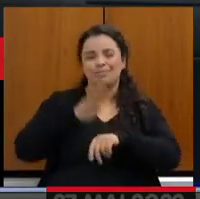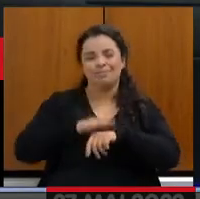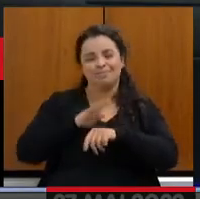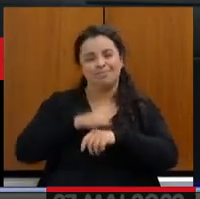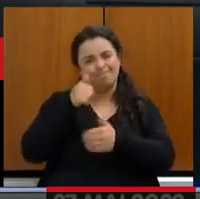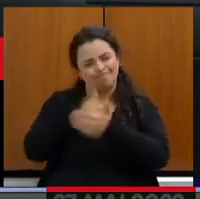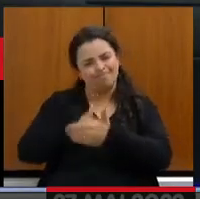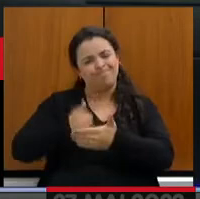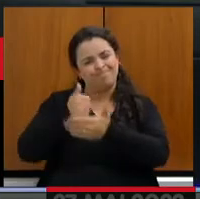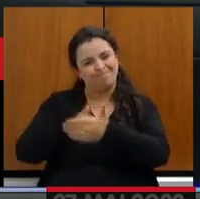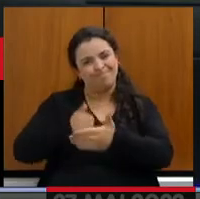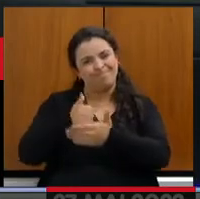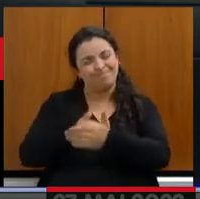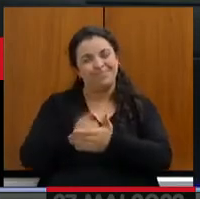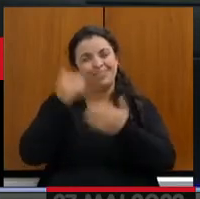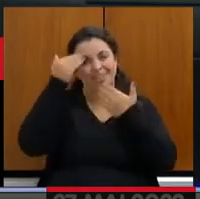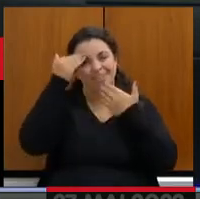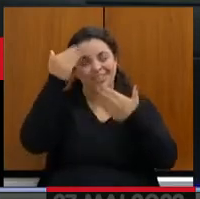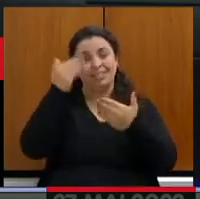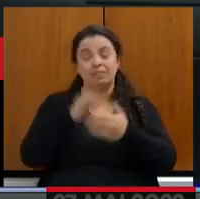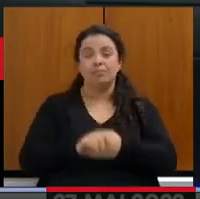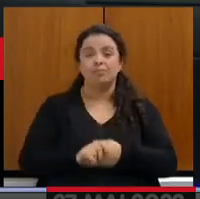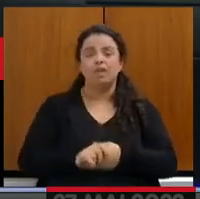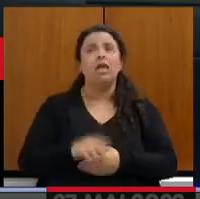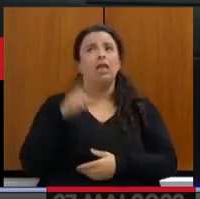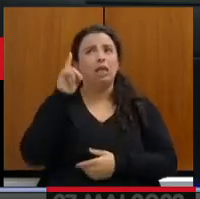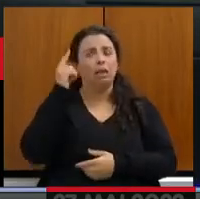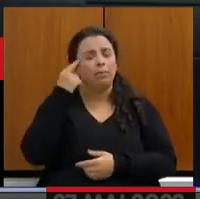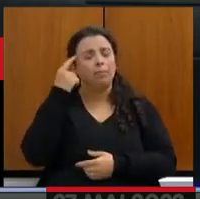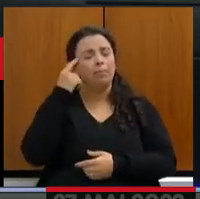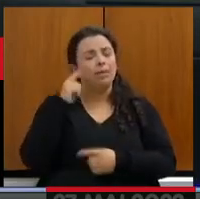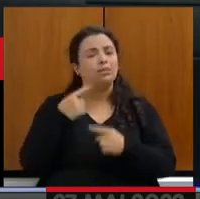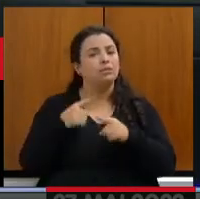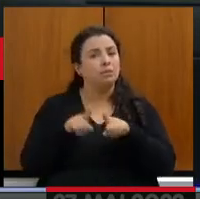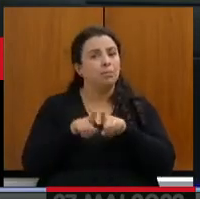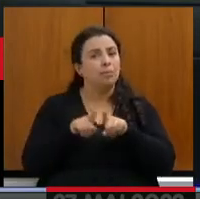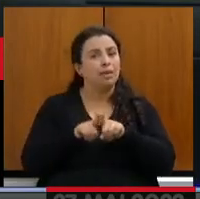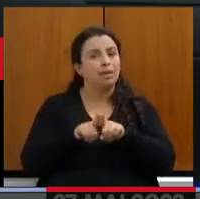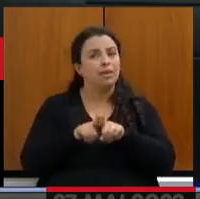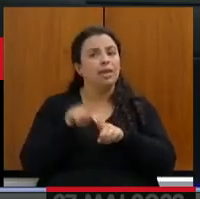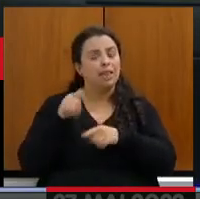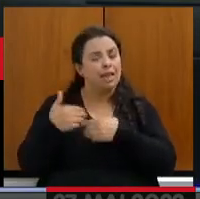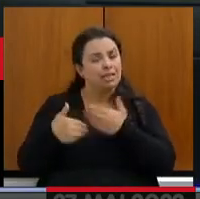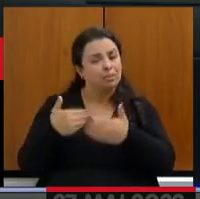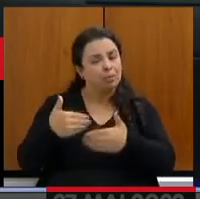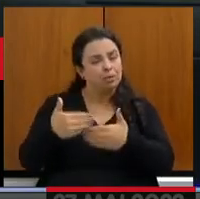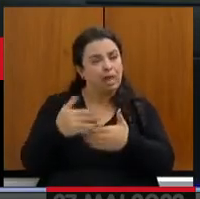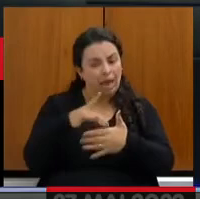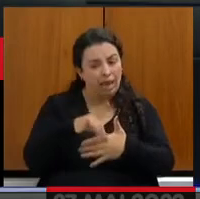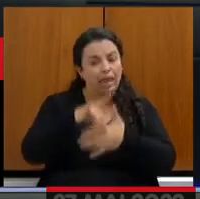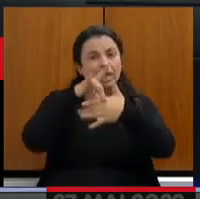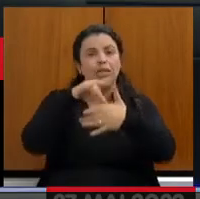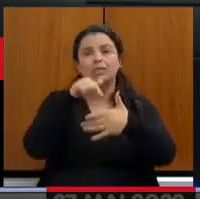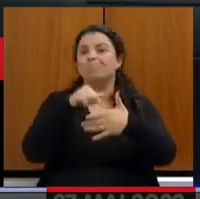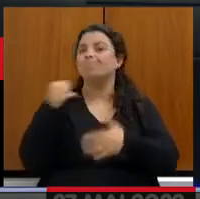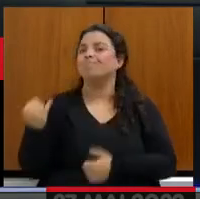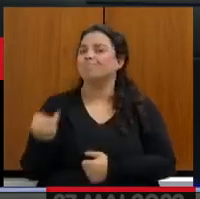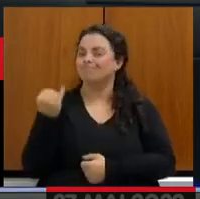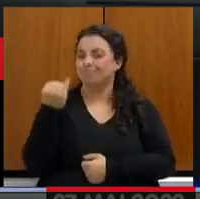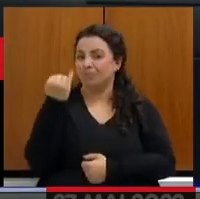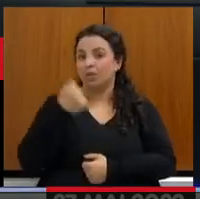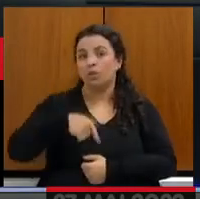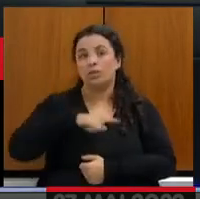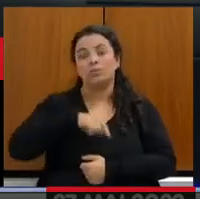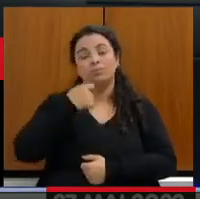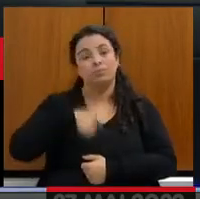gratidão e acho também que nesse processo líderes são importantes Oi e a gente tem que